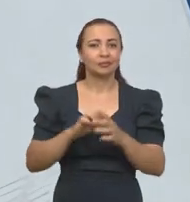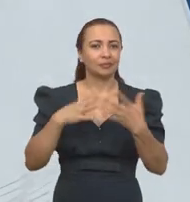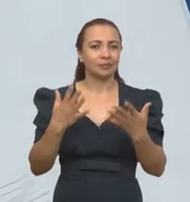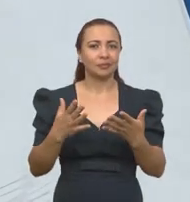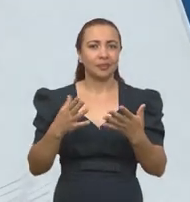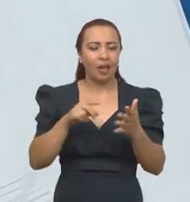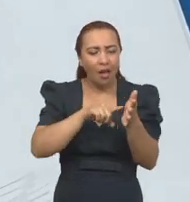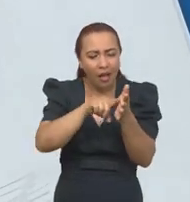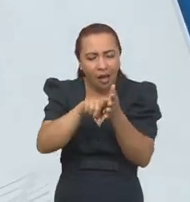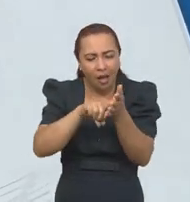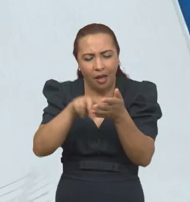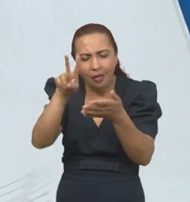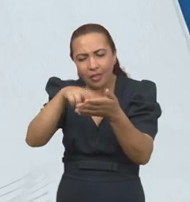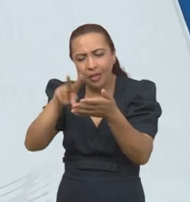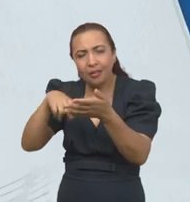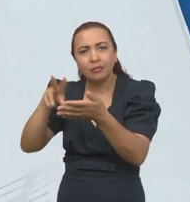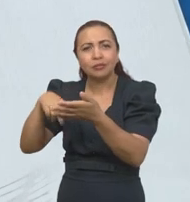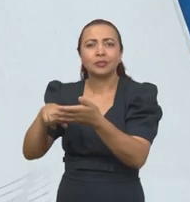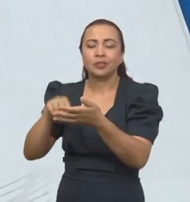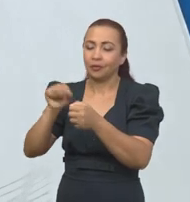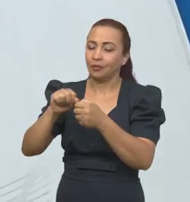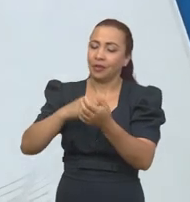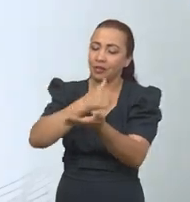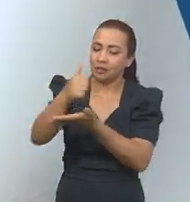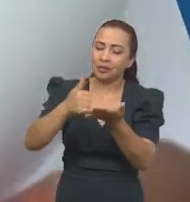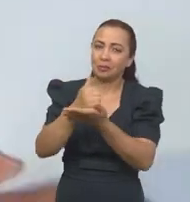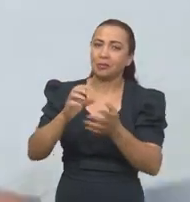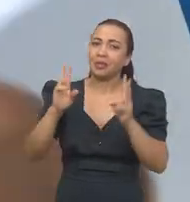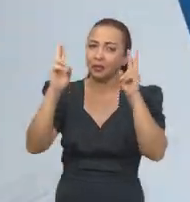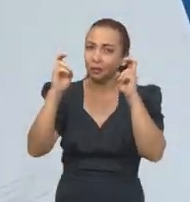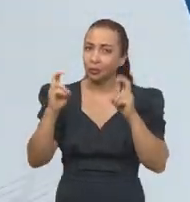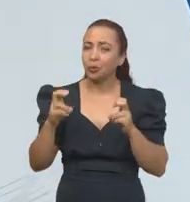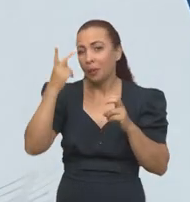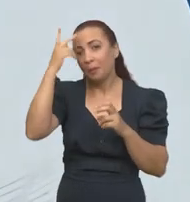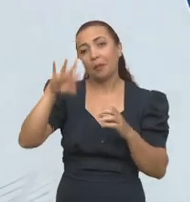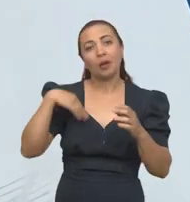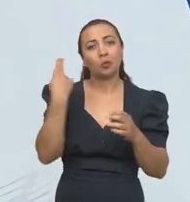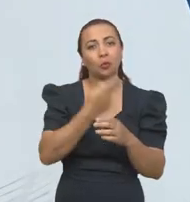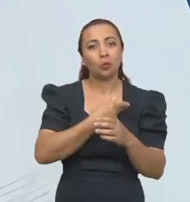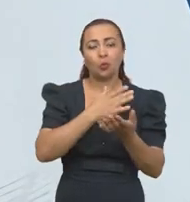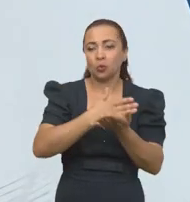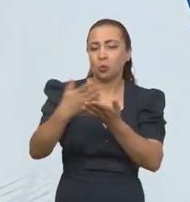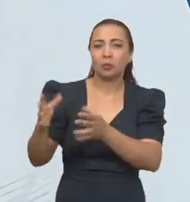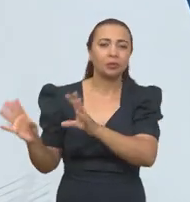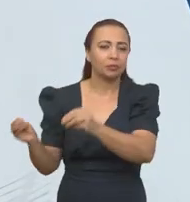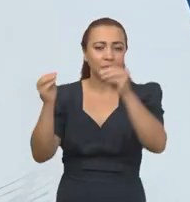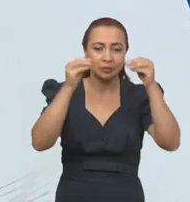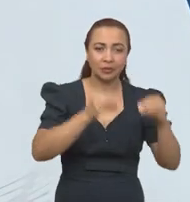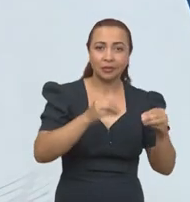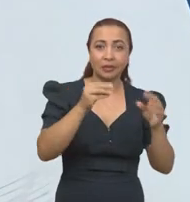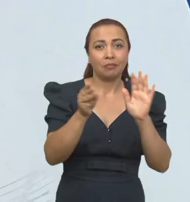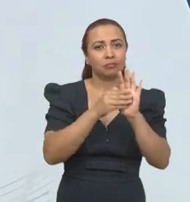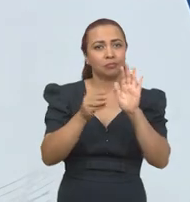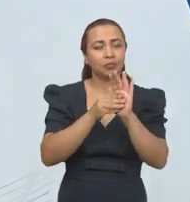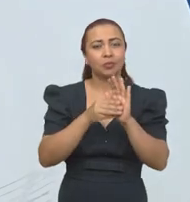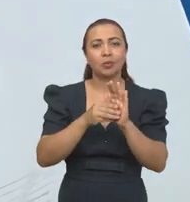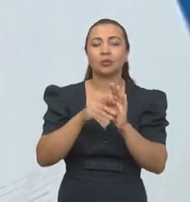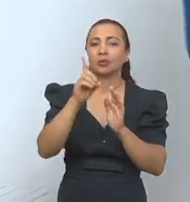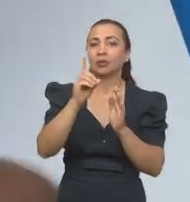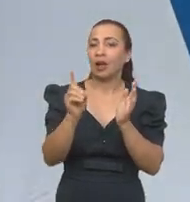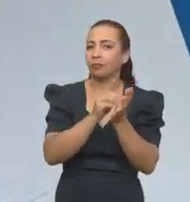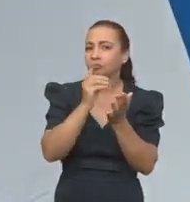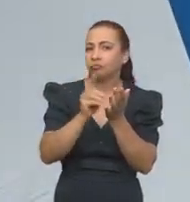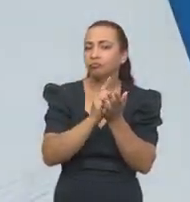E aí essas análises fizeram as bases teóricas para poder a gente é trazer essa proposta